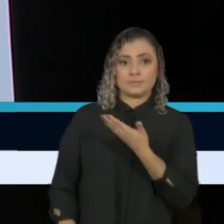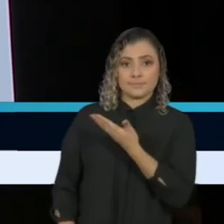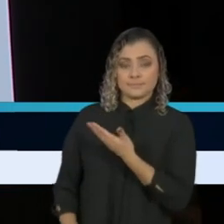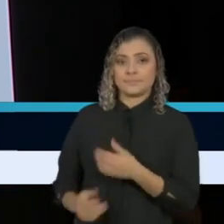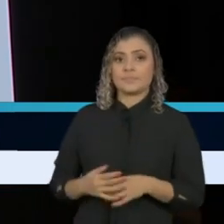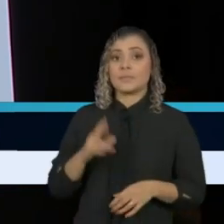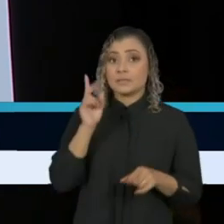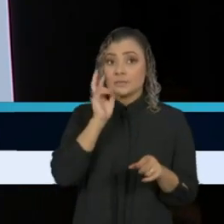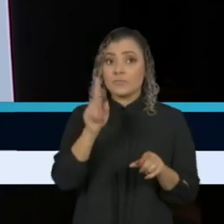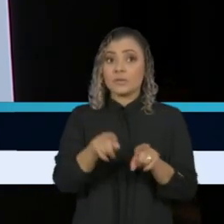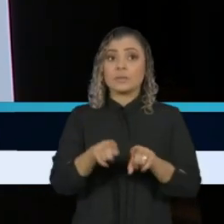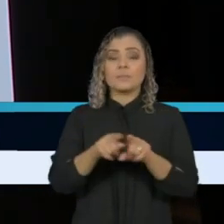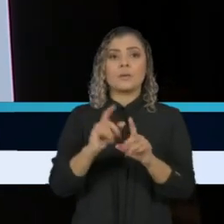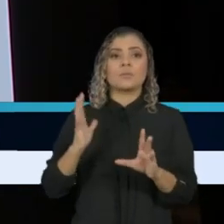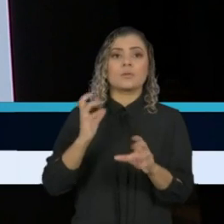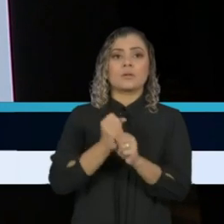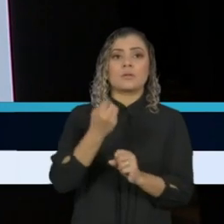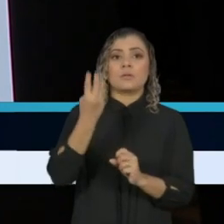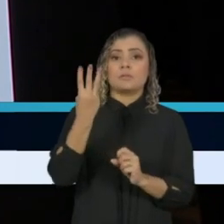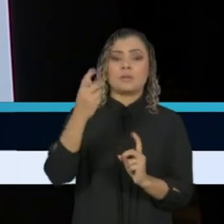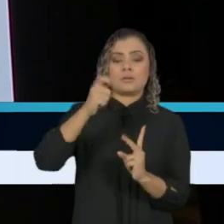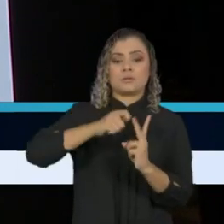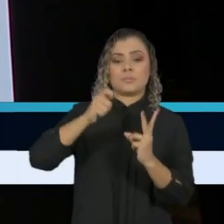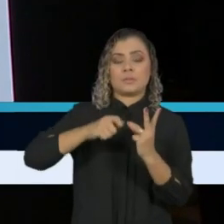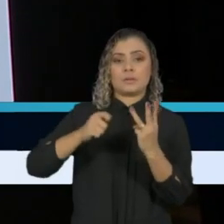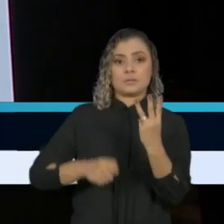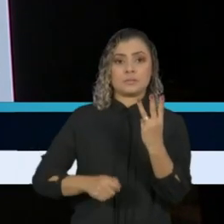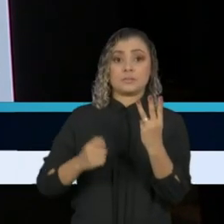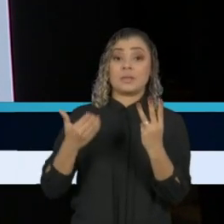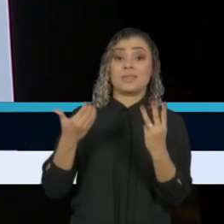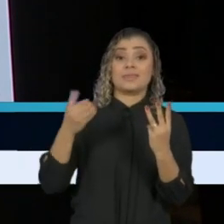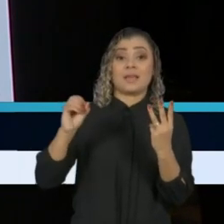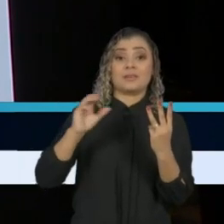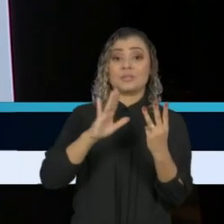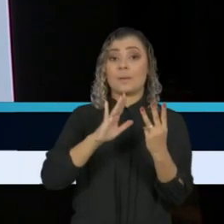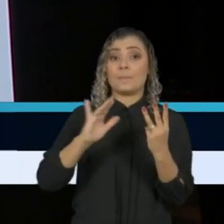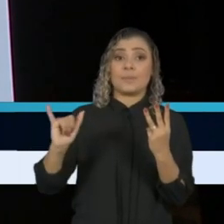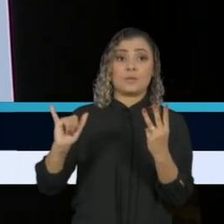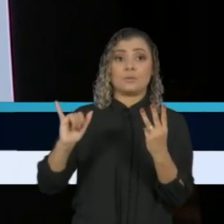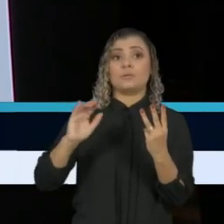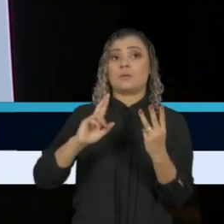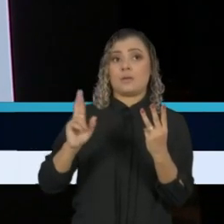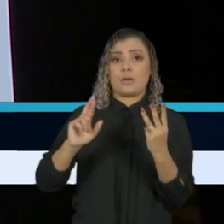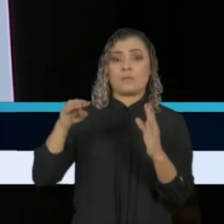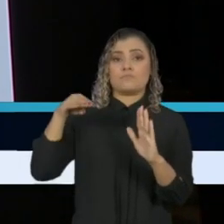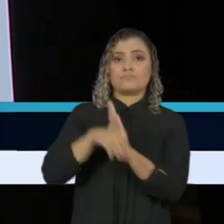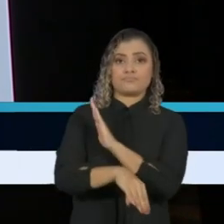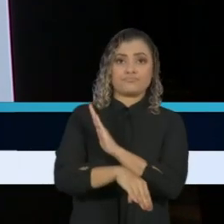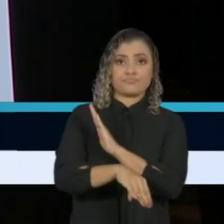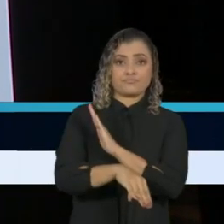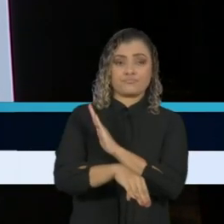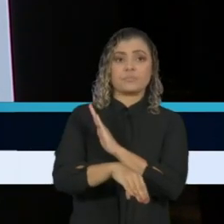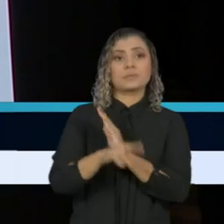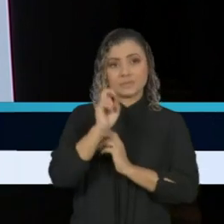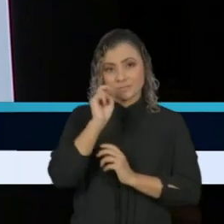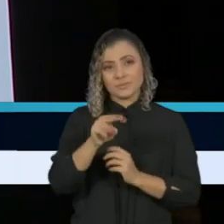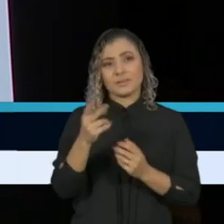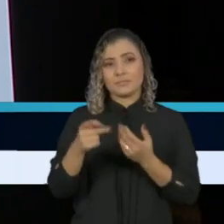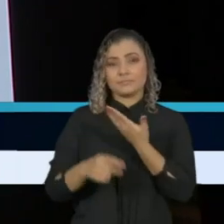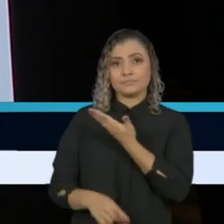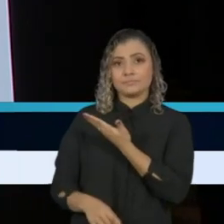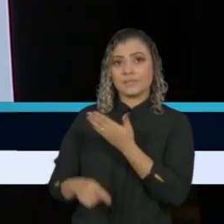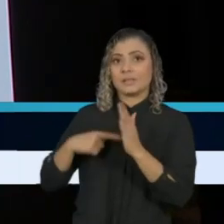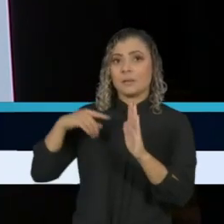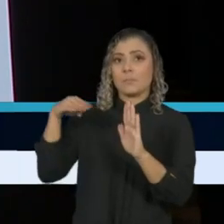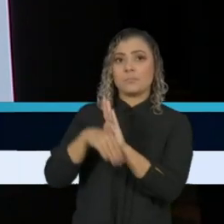com a previsão nos próximos 3 meses de quase 10 bilhões de reais de queda. Vocês observam que nós colocamos uma